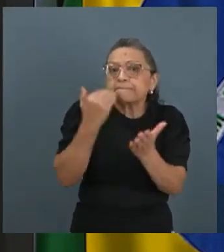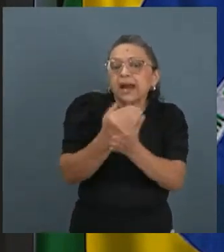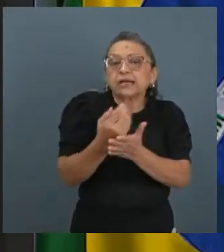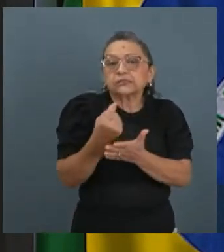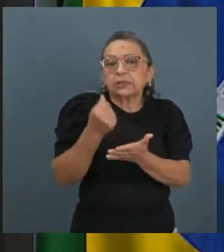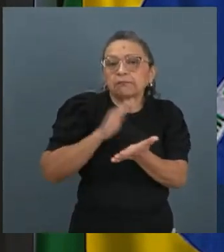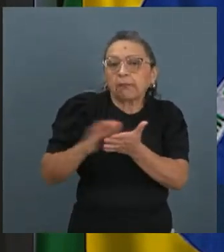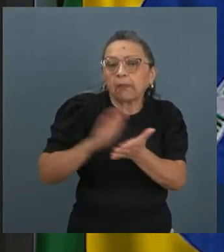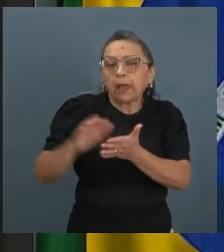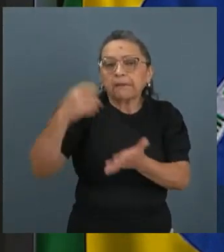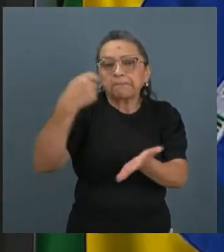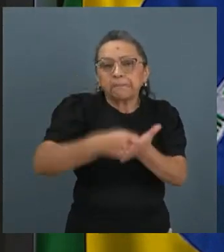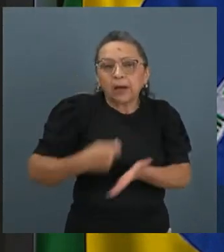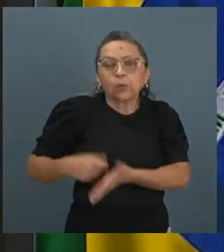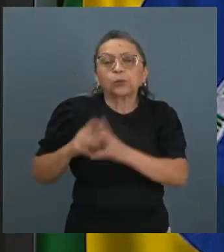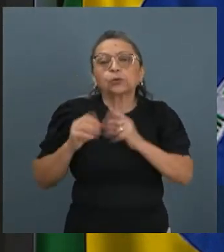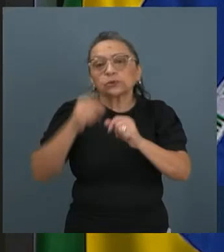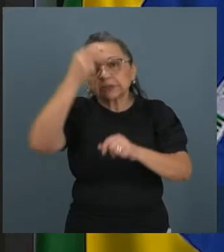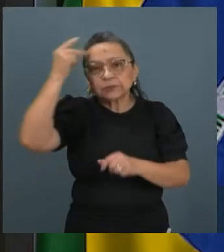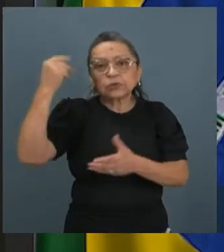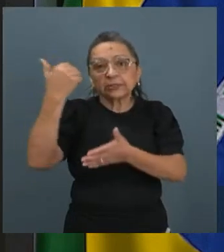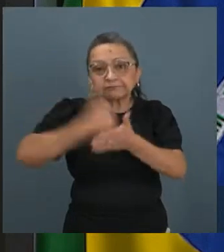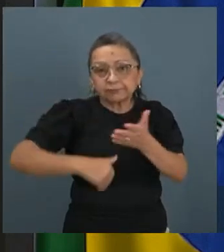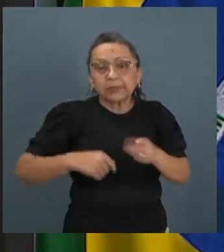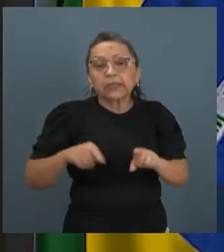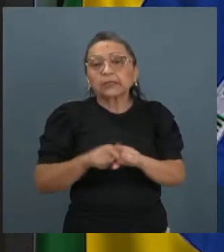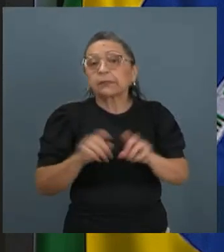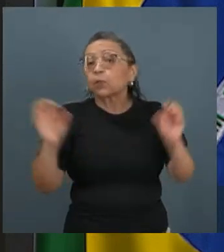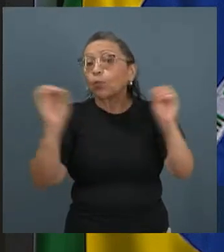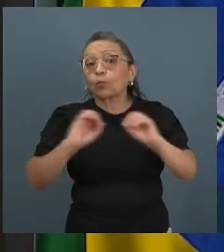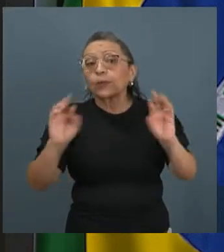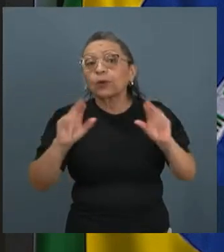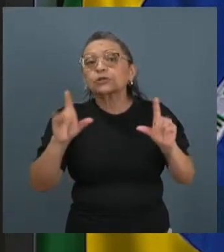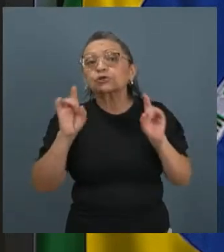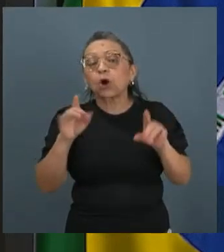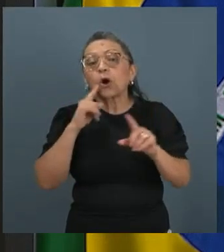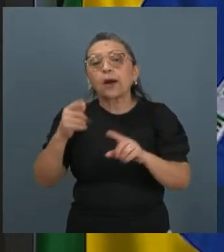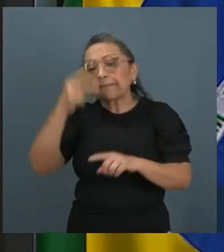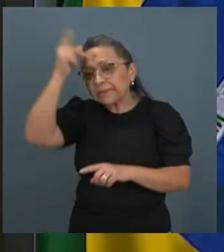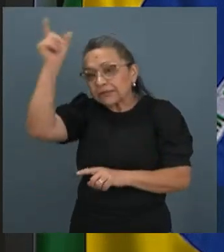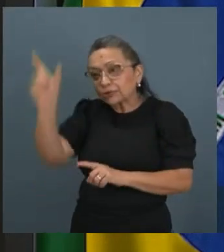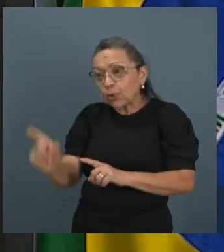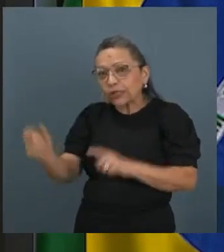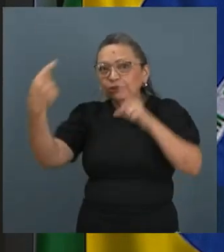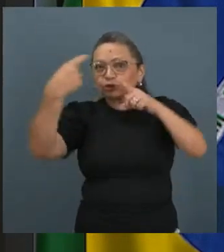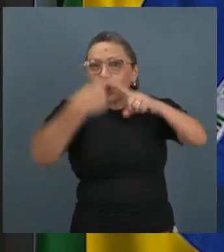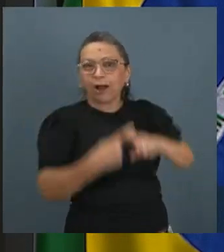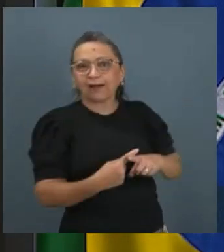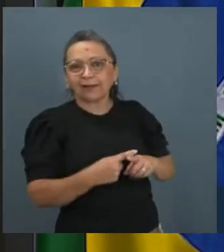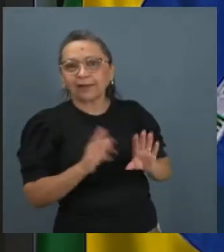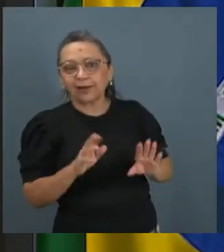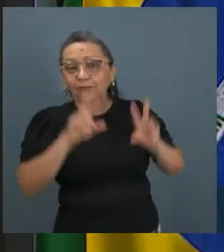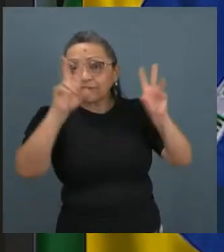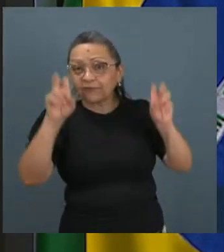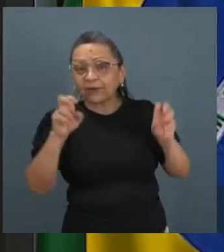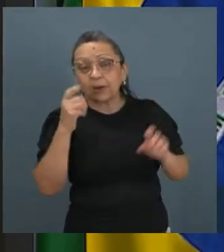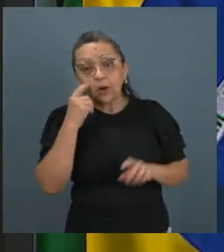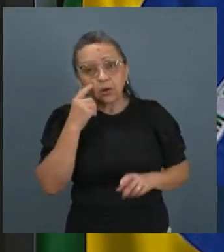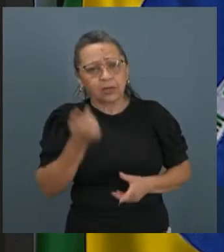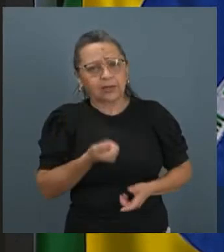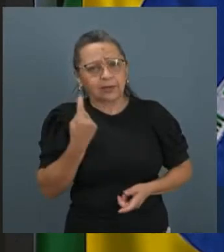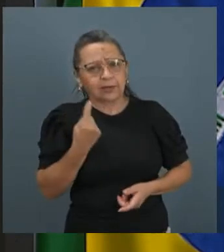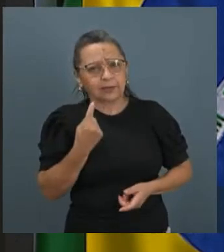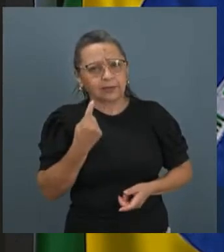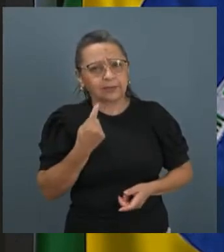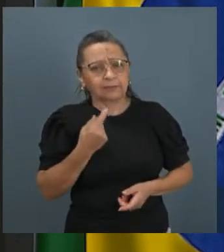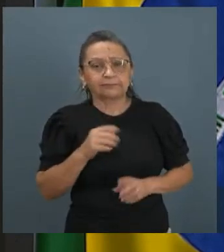são pagos por todos os contribuintes e não apenas os jogadores. Fecha aspas. Olha aqui, que lógica